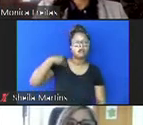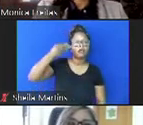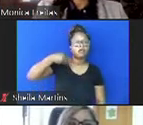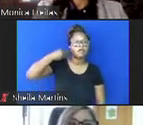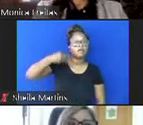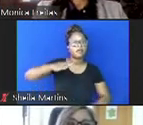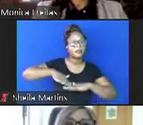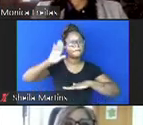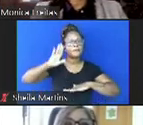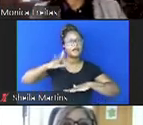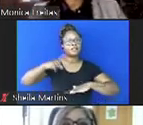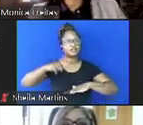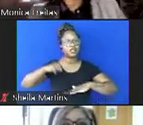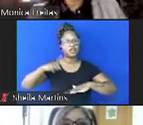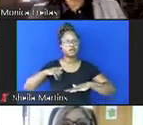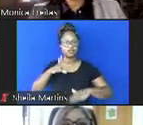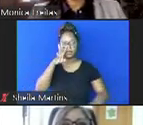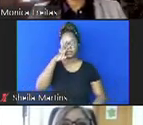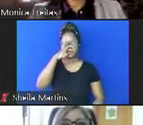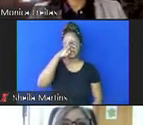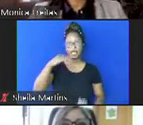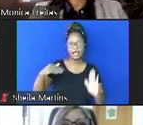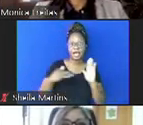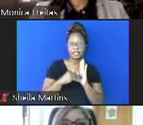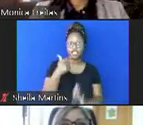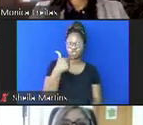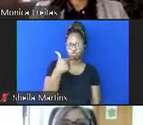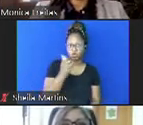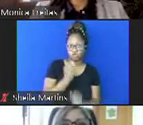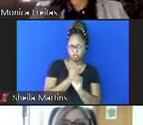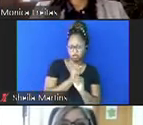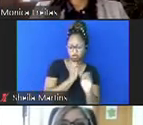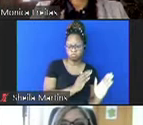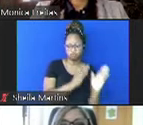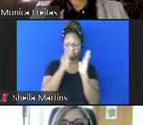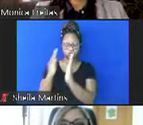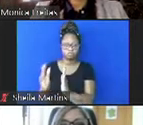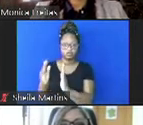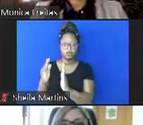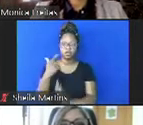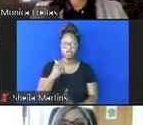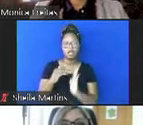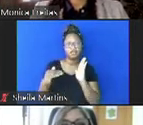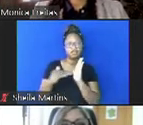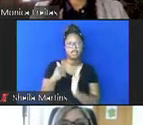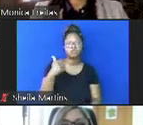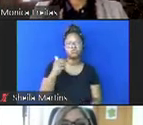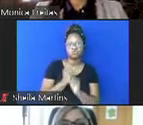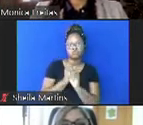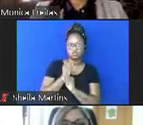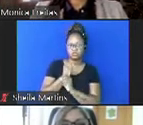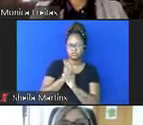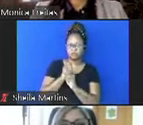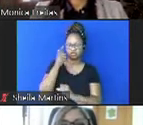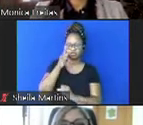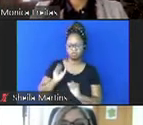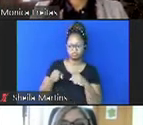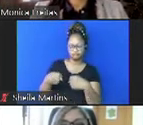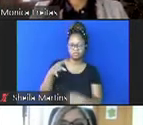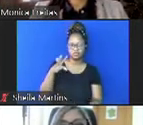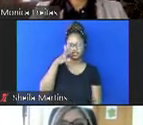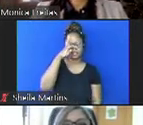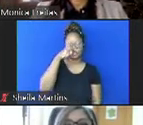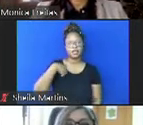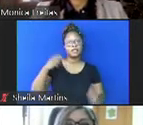que defenderam até 12 anos, né, da data de aplicação para a Fundação, que eles se encaixariam,